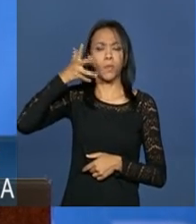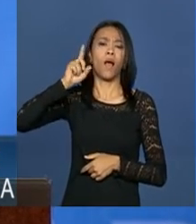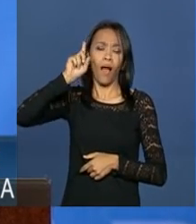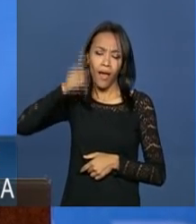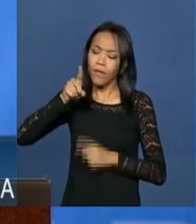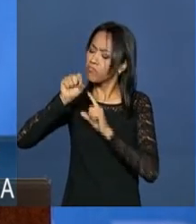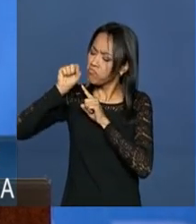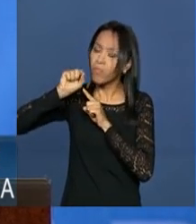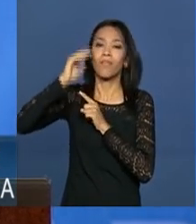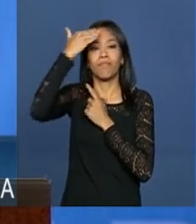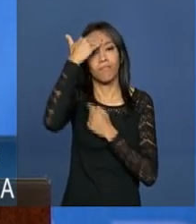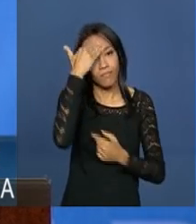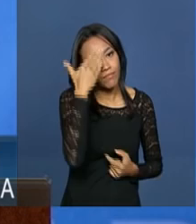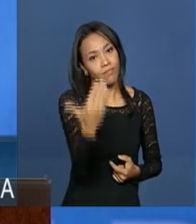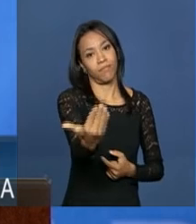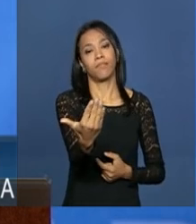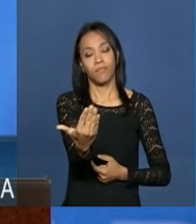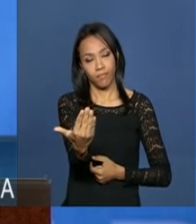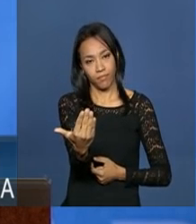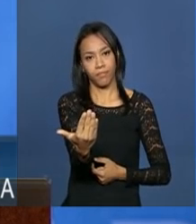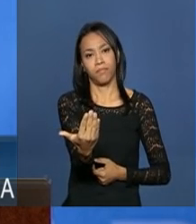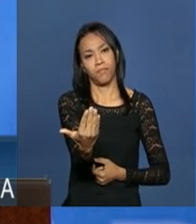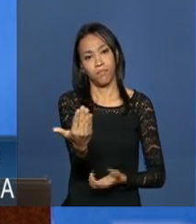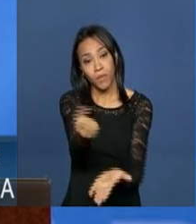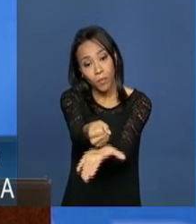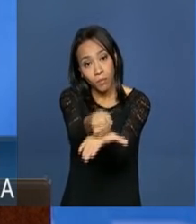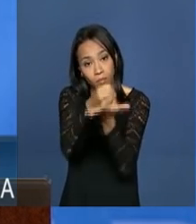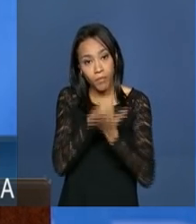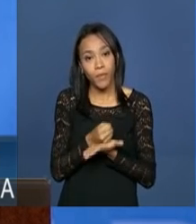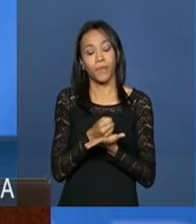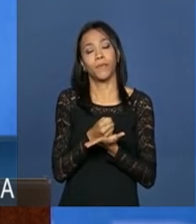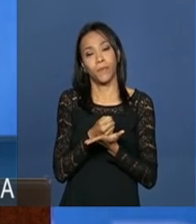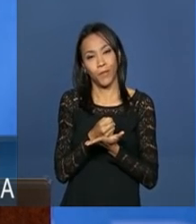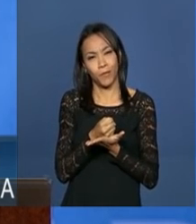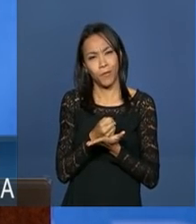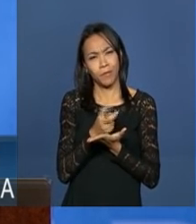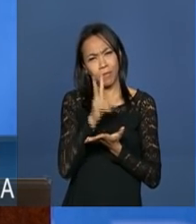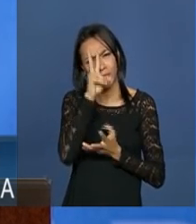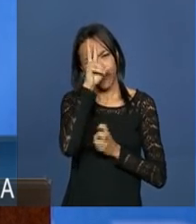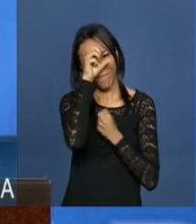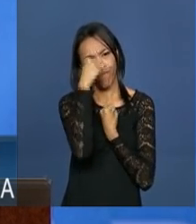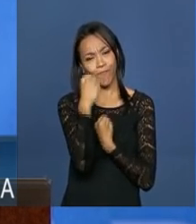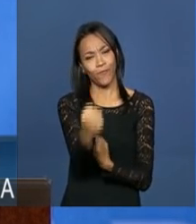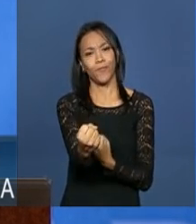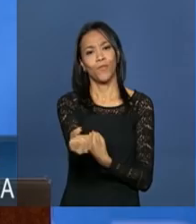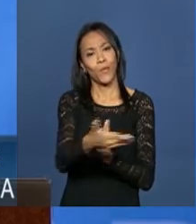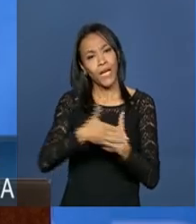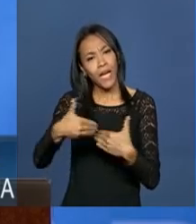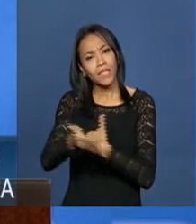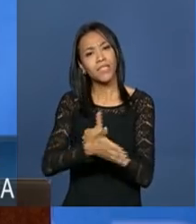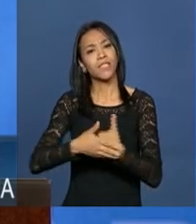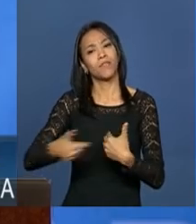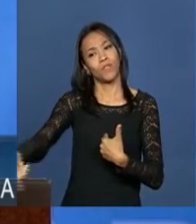ser de agradecimento pelo apoio, pela energia e pelo carinho que